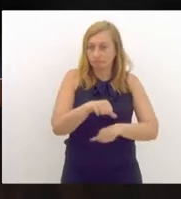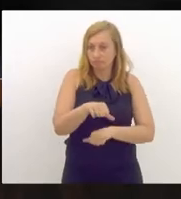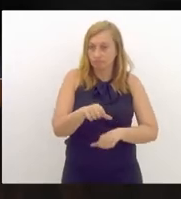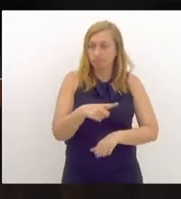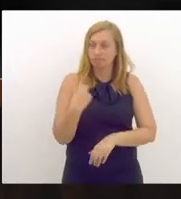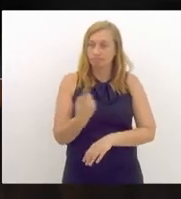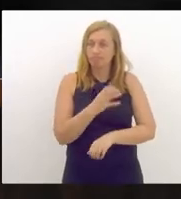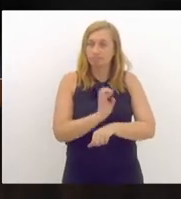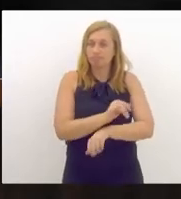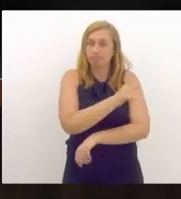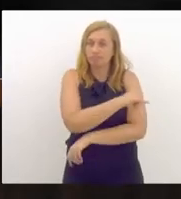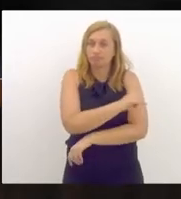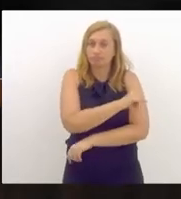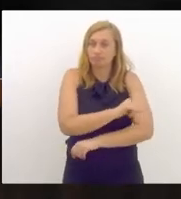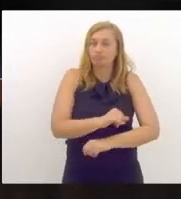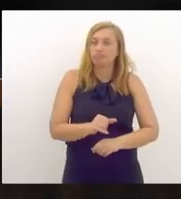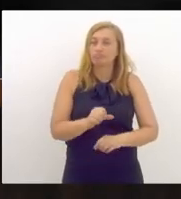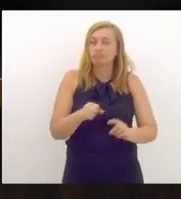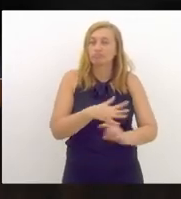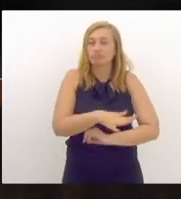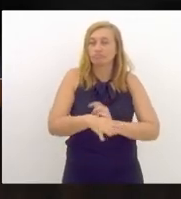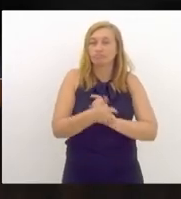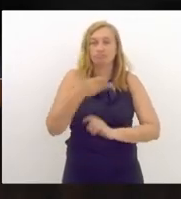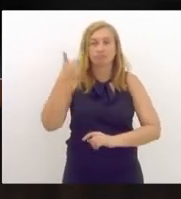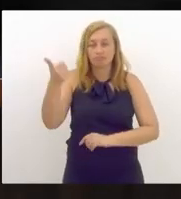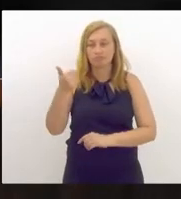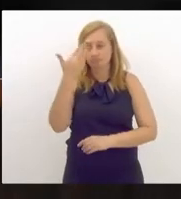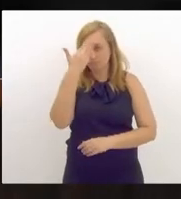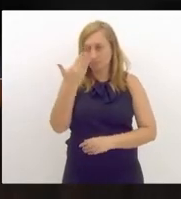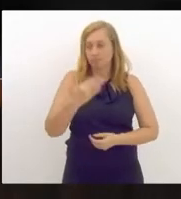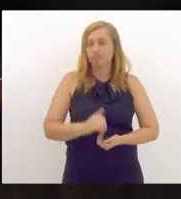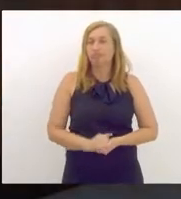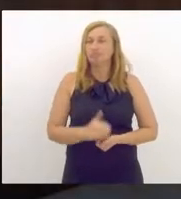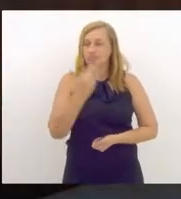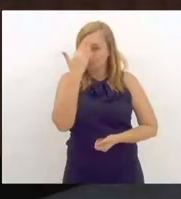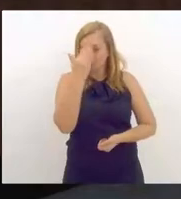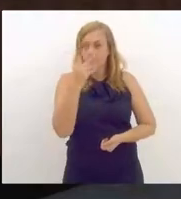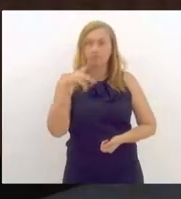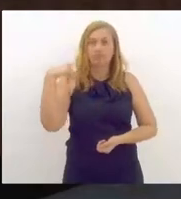em o nosso Estado do Rio de Janeiro numa sociedade melhor Obrigada vereadora